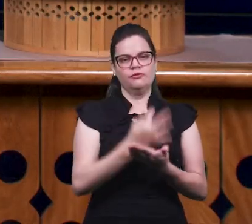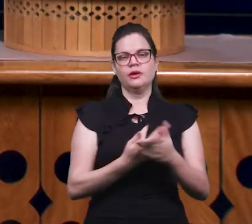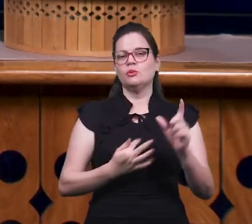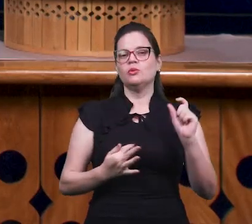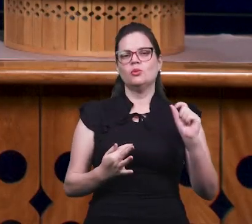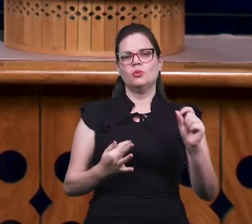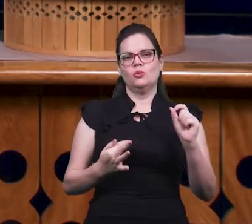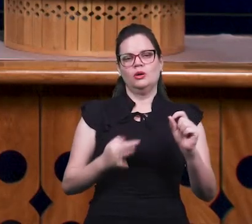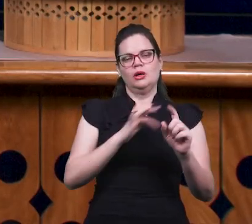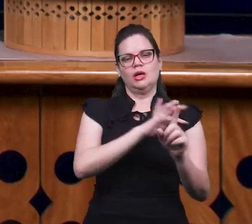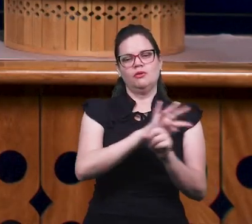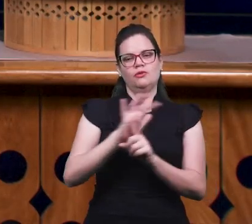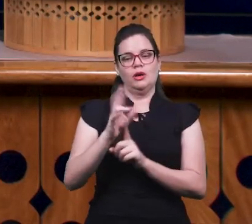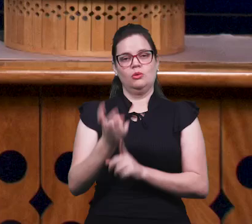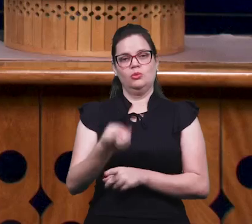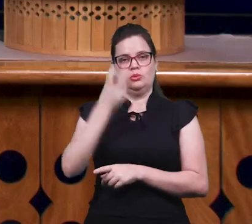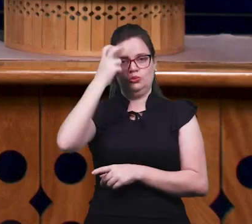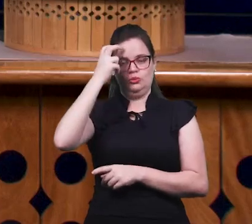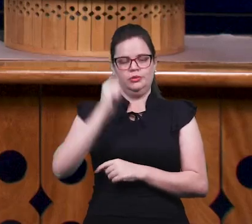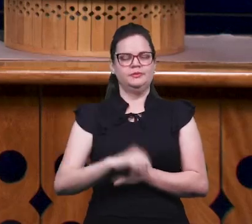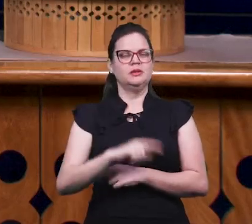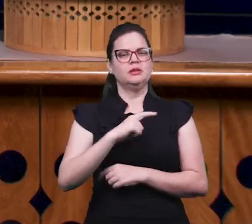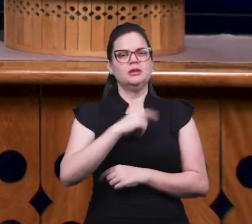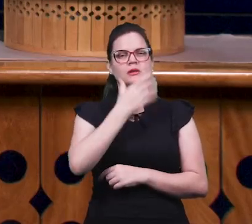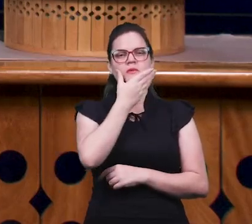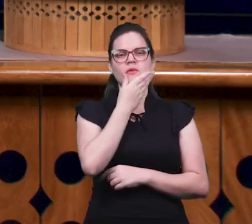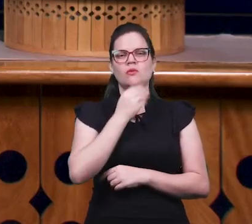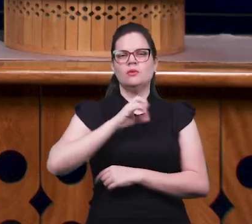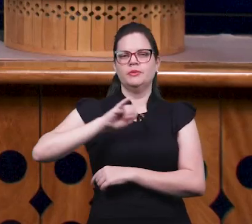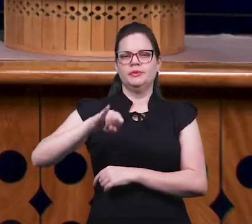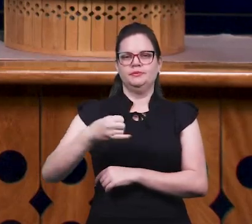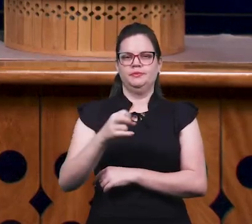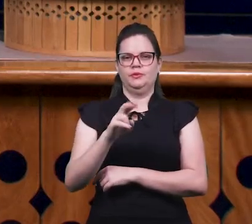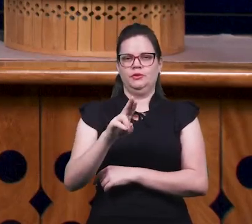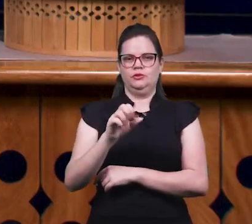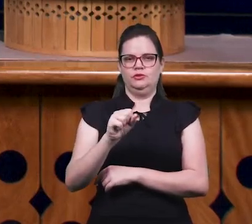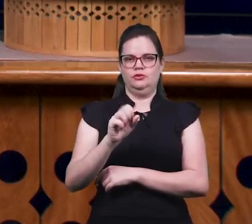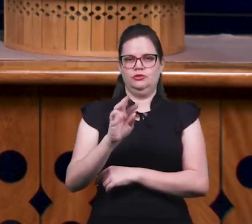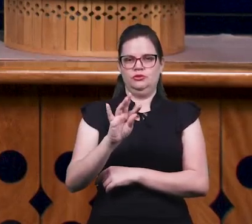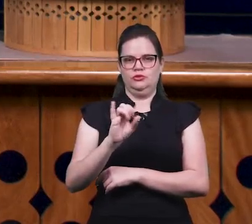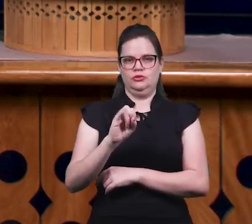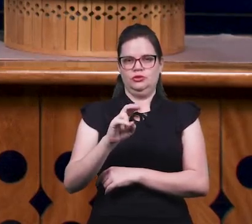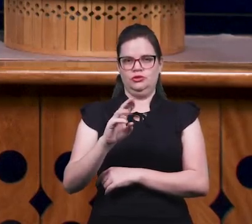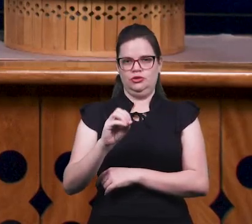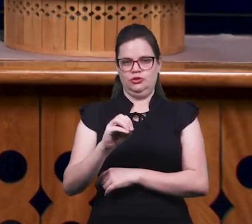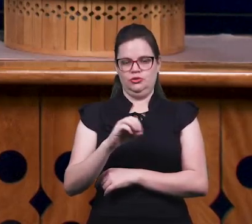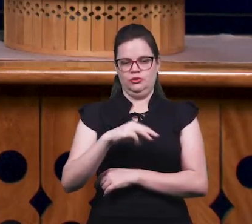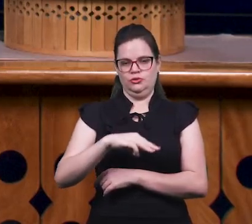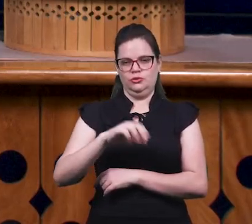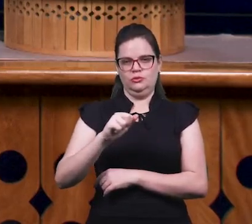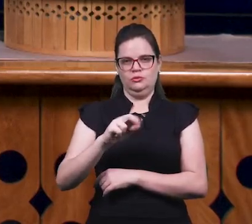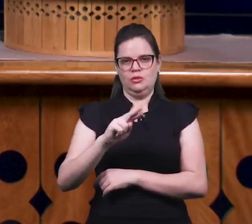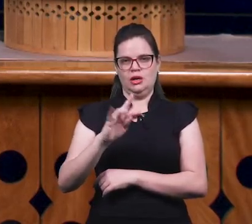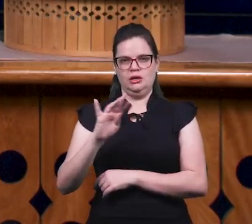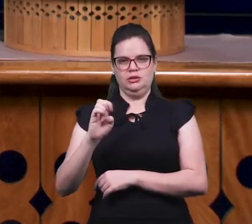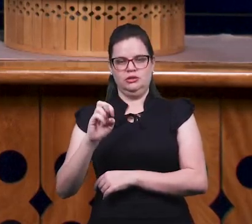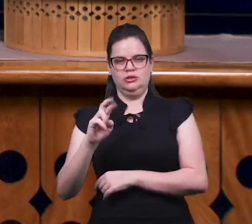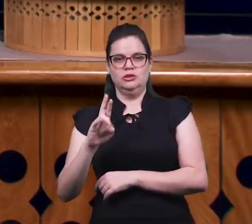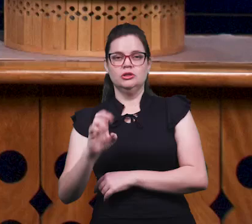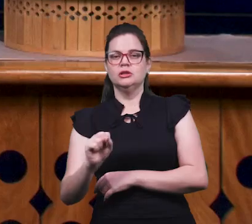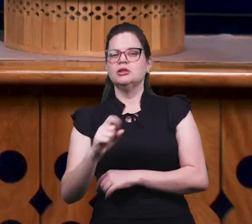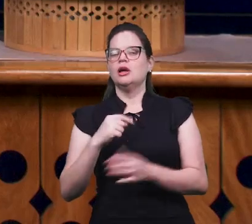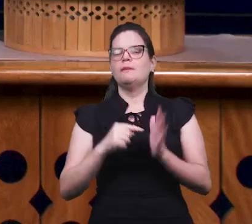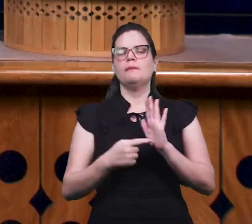homem até muito assim dedicado, mas tinha essa preocupação em trazer Platão para dentro do Evangelho, dentro